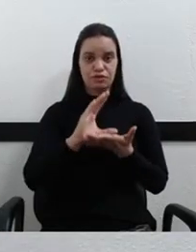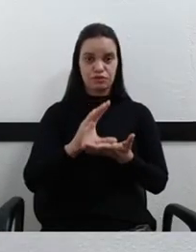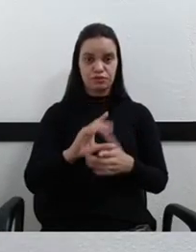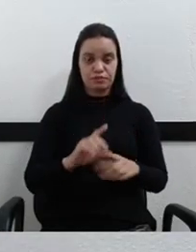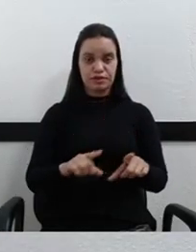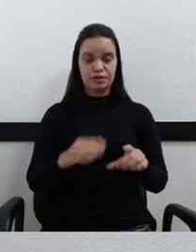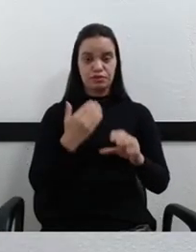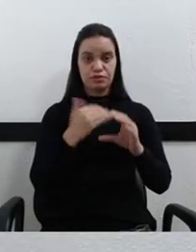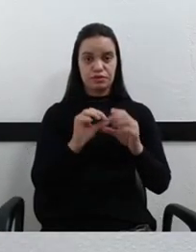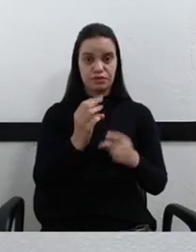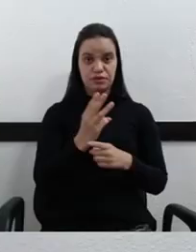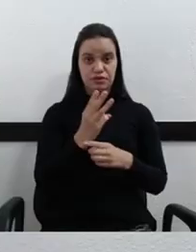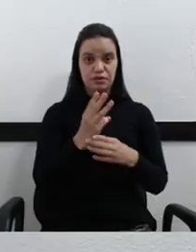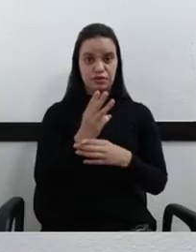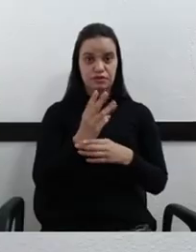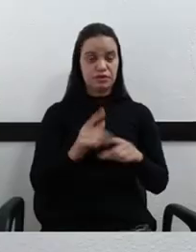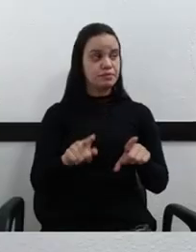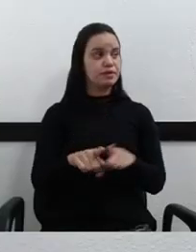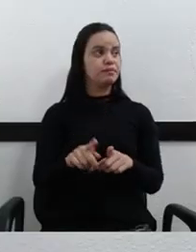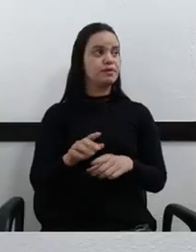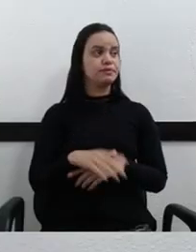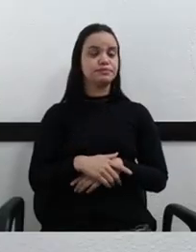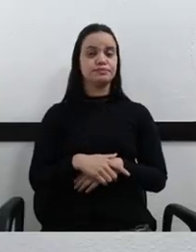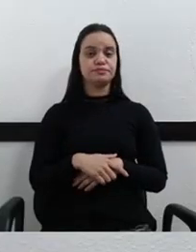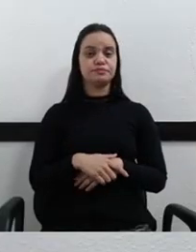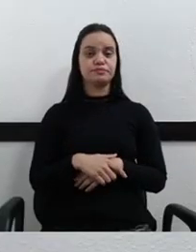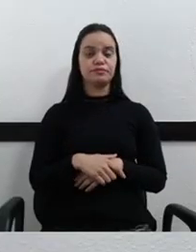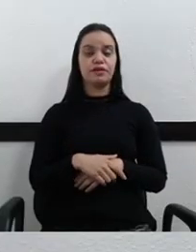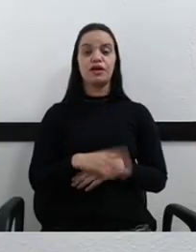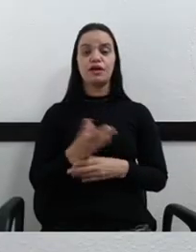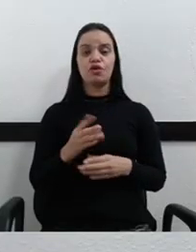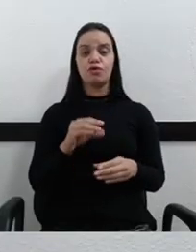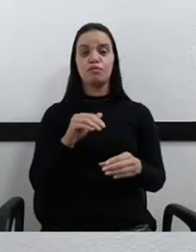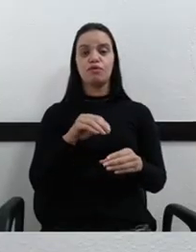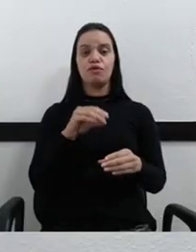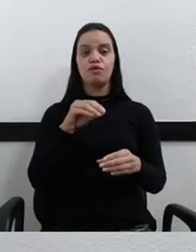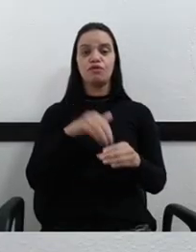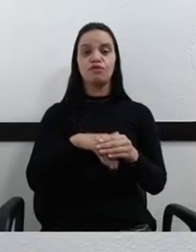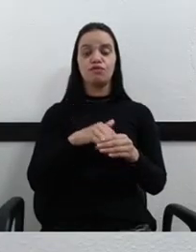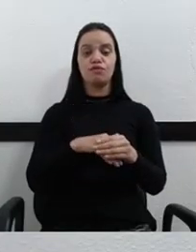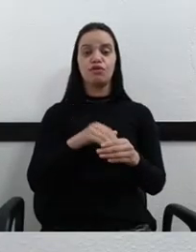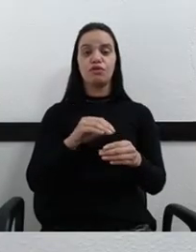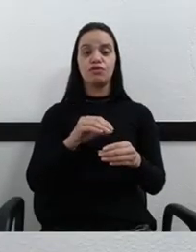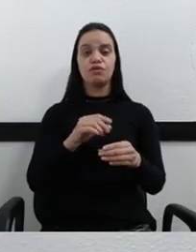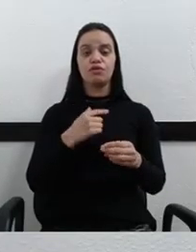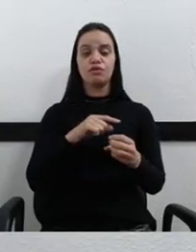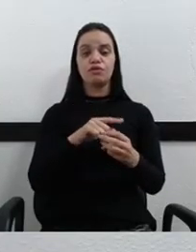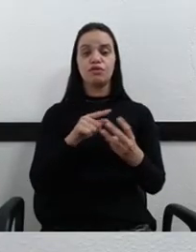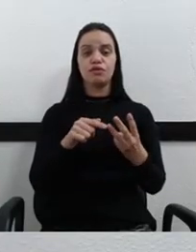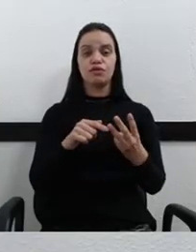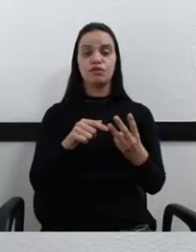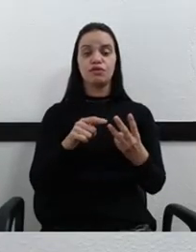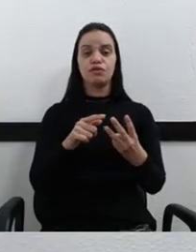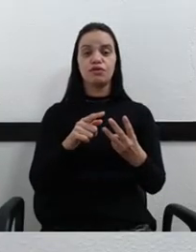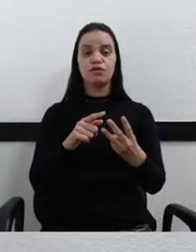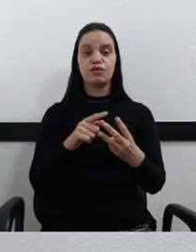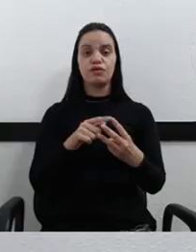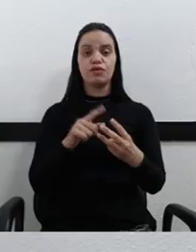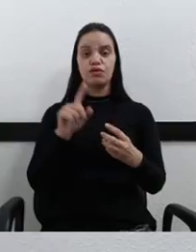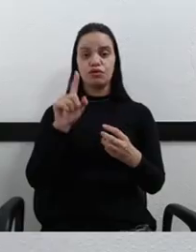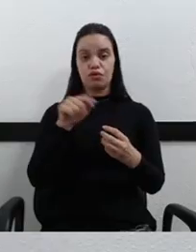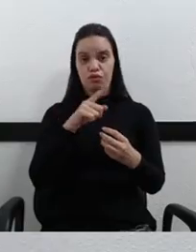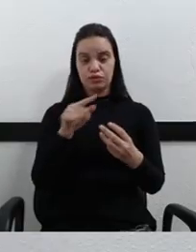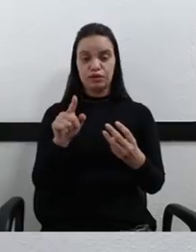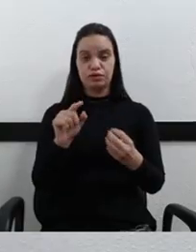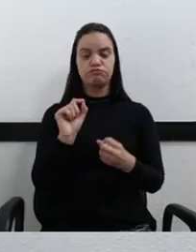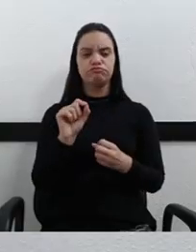por e-mail e WhatsApp institucionais. Como vota a conselheira Suhaile? Eu voto contra o proponente.